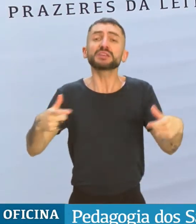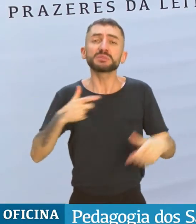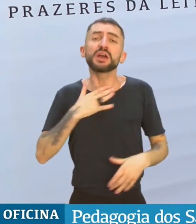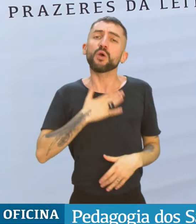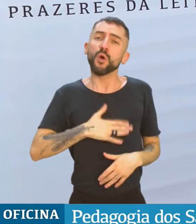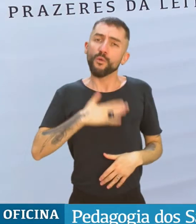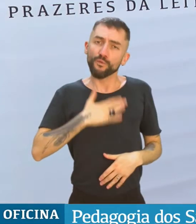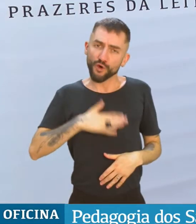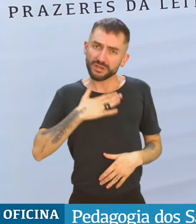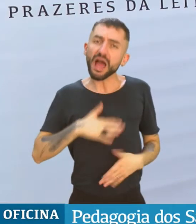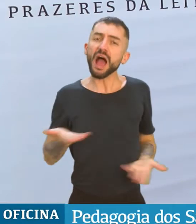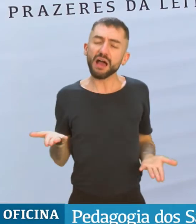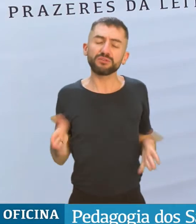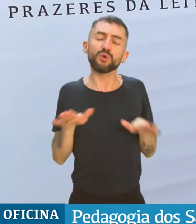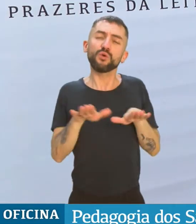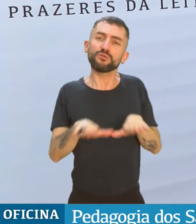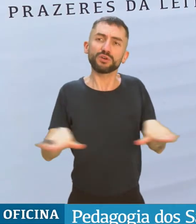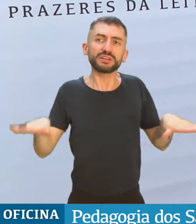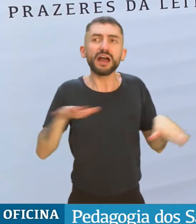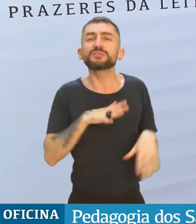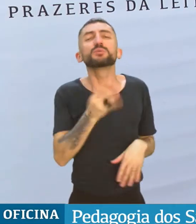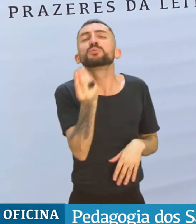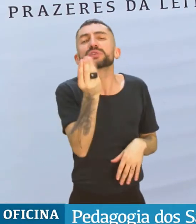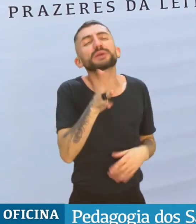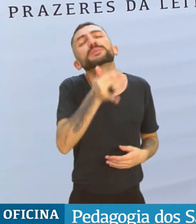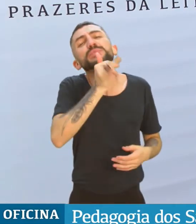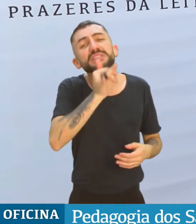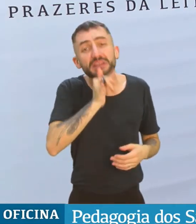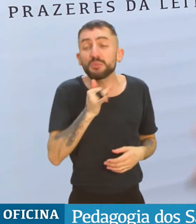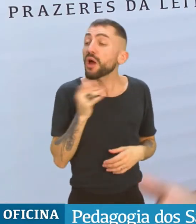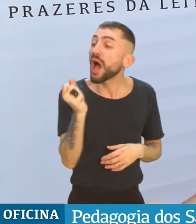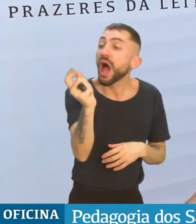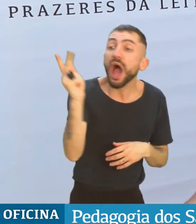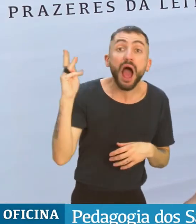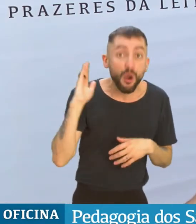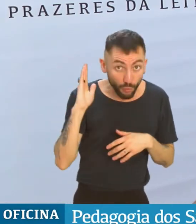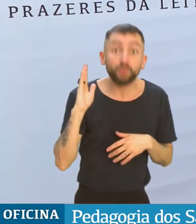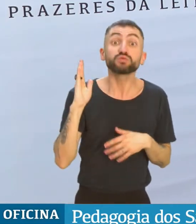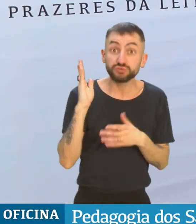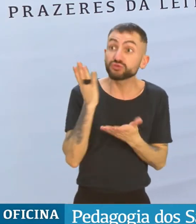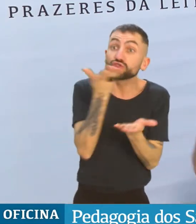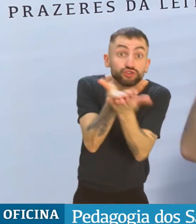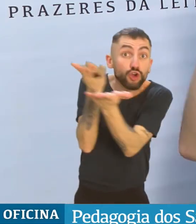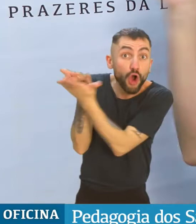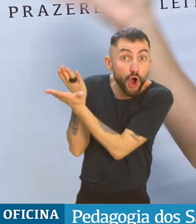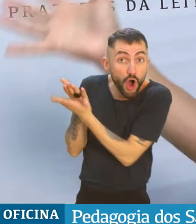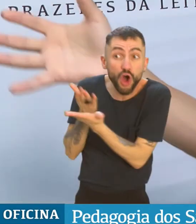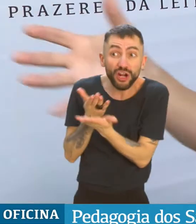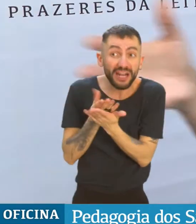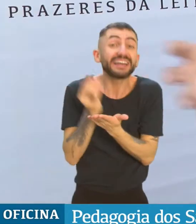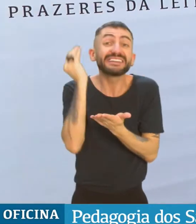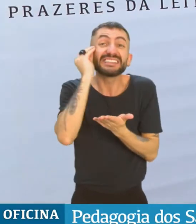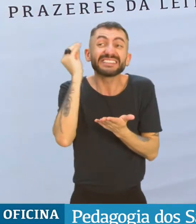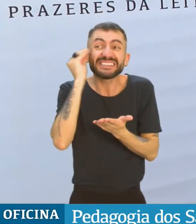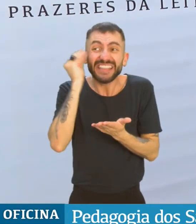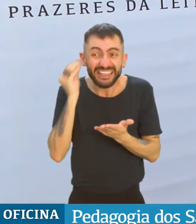né? Por que eu falo de espaço confortável? Já aconteceu de ir em algumas escolas fazer saraus e aí faz aquele catadão de várias salas